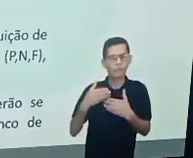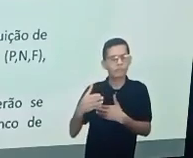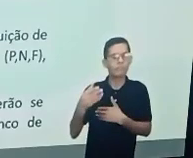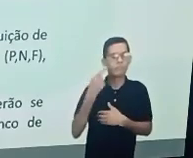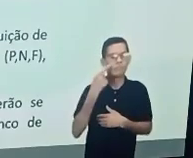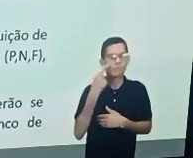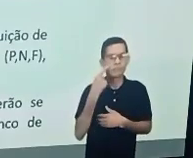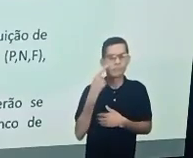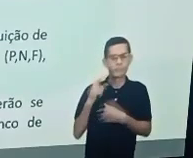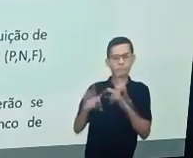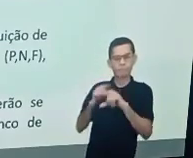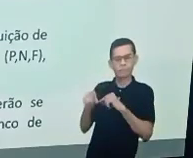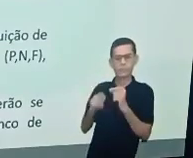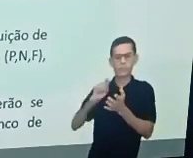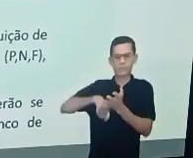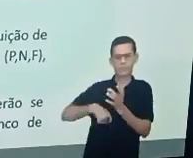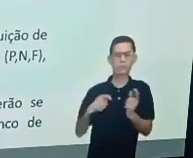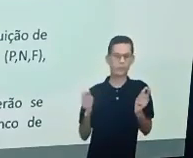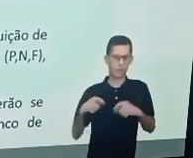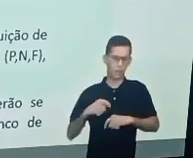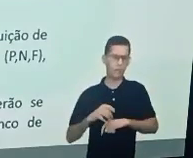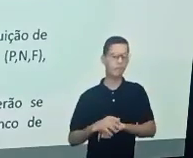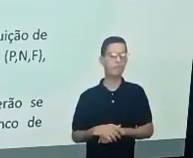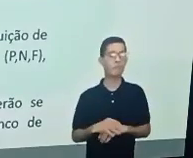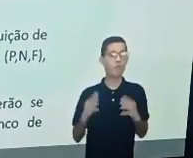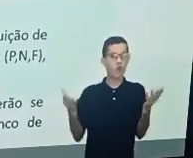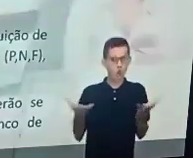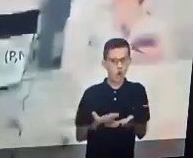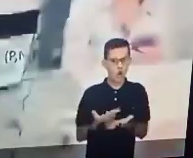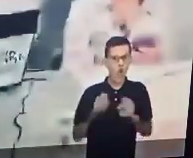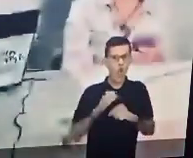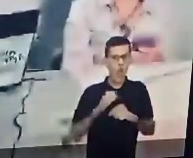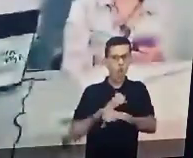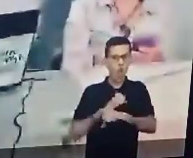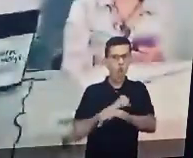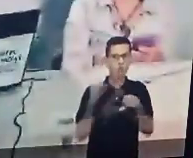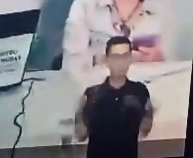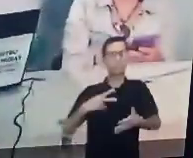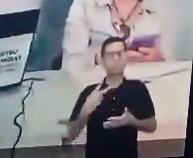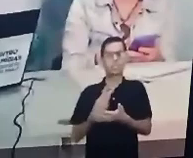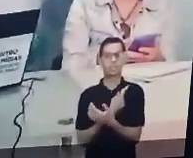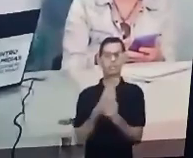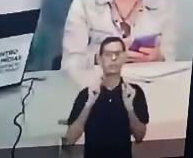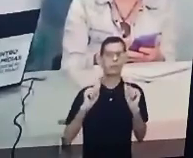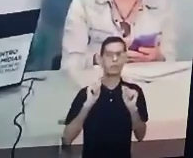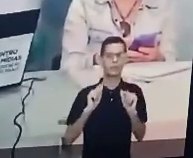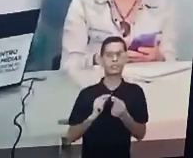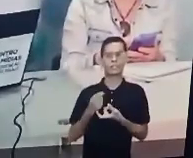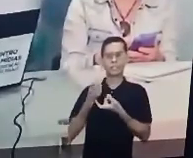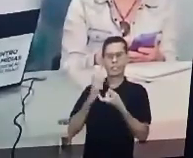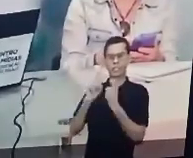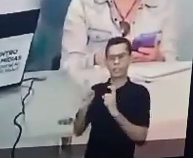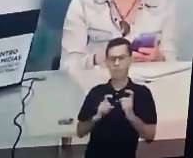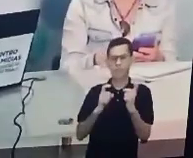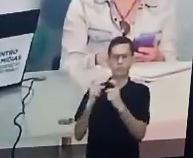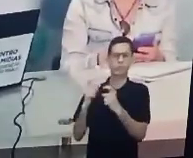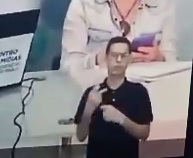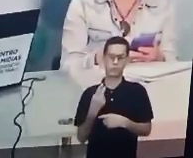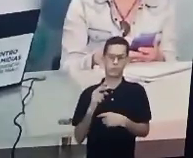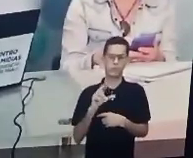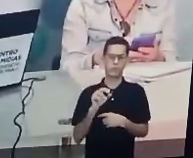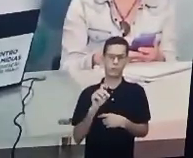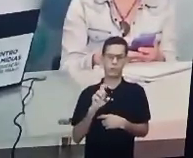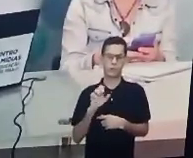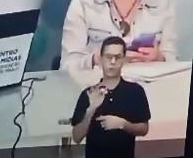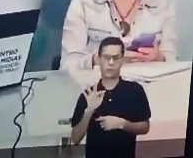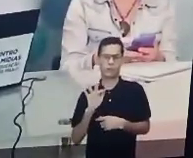muito importante aqui, porque nós já tivemos casos hoje de manhã, já fizemos reunião com a Prodesp para verificar o que estava